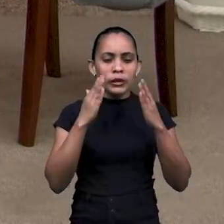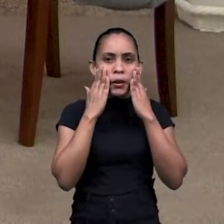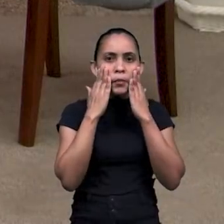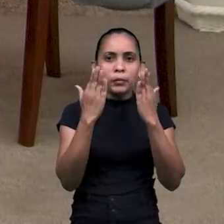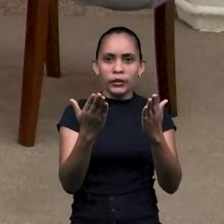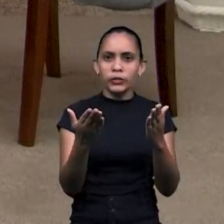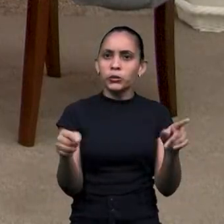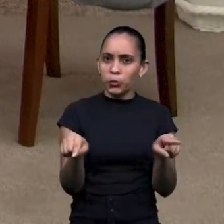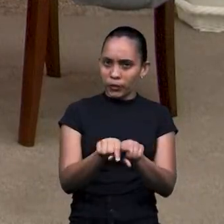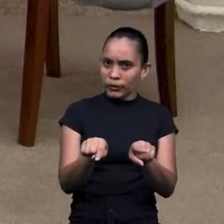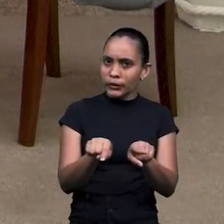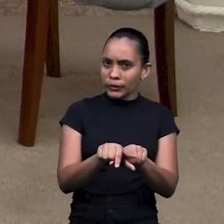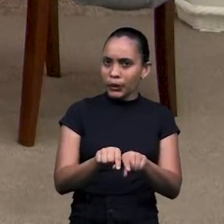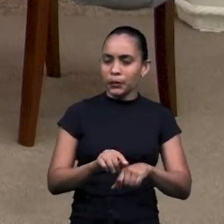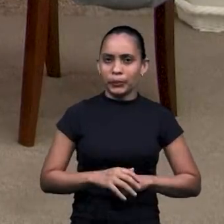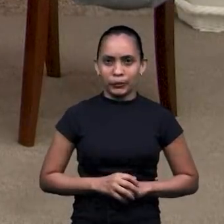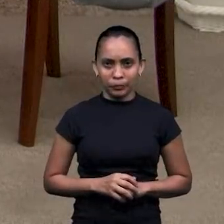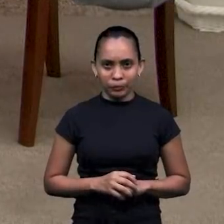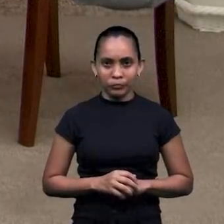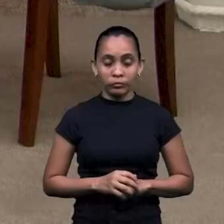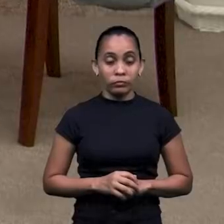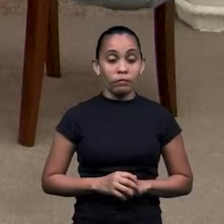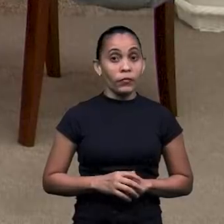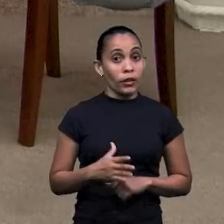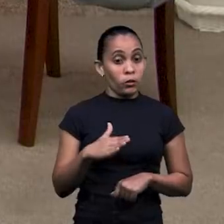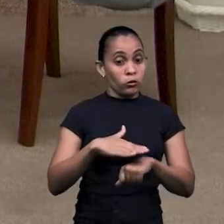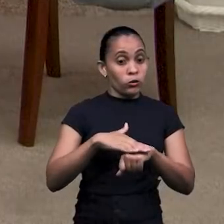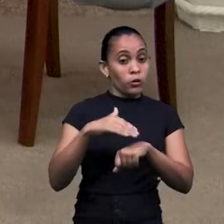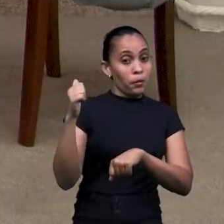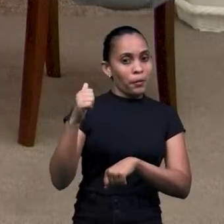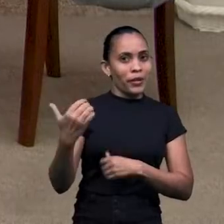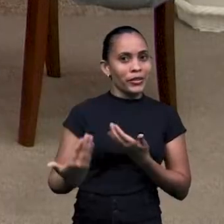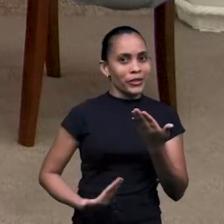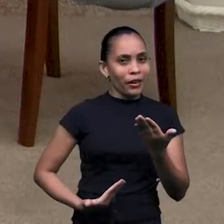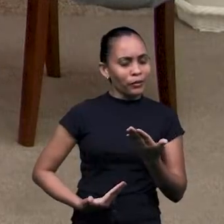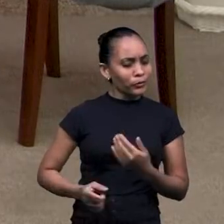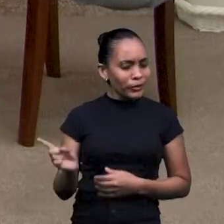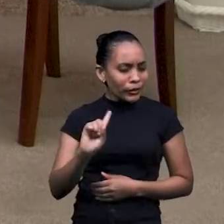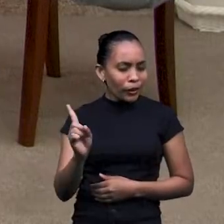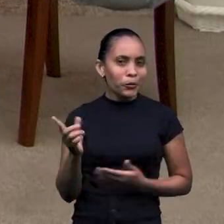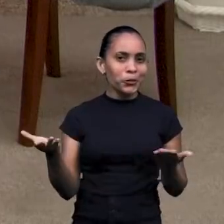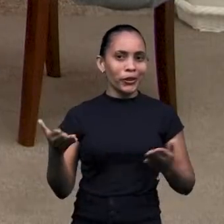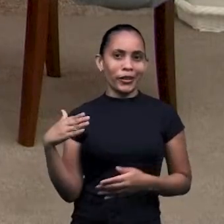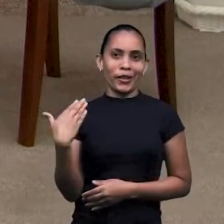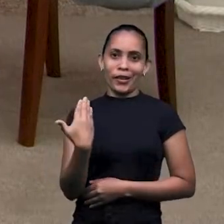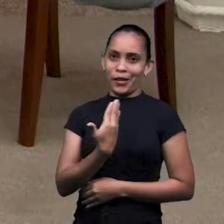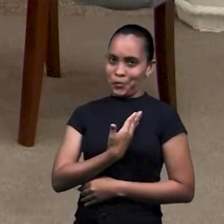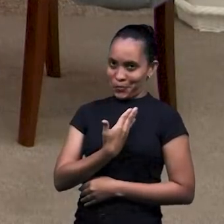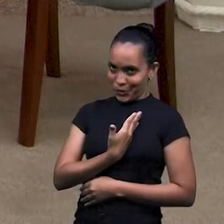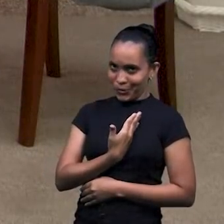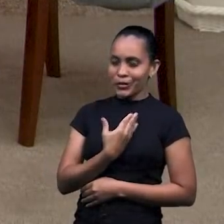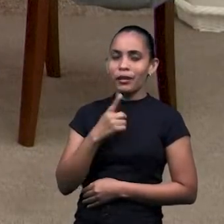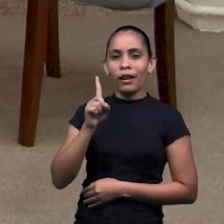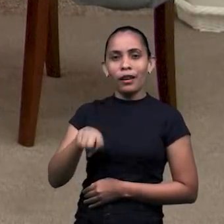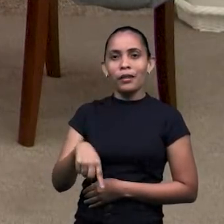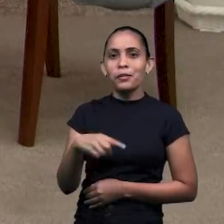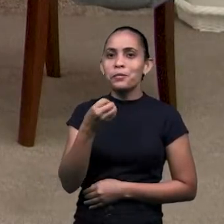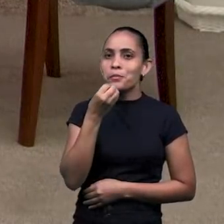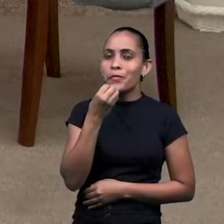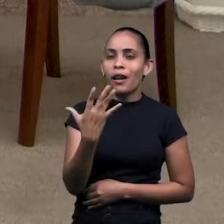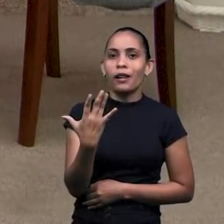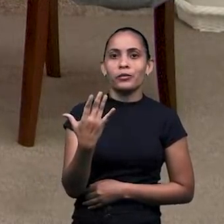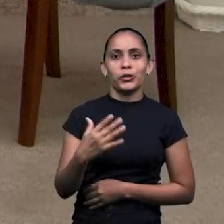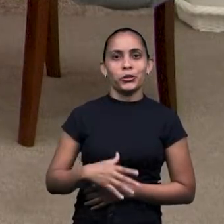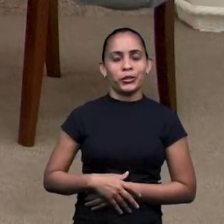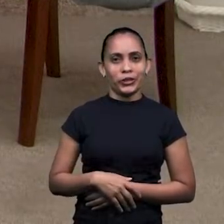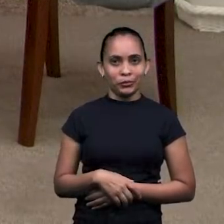você apresentou também. Não é? Já não vos chamo mais servos, mas amigos. Não é? Isso é maravilhoso. A igreja ter